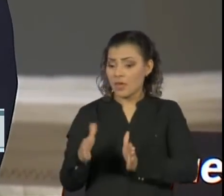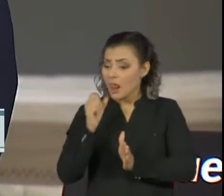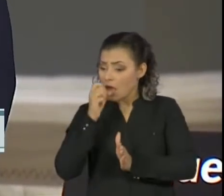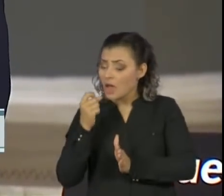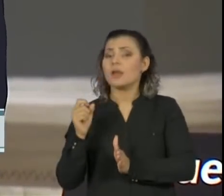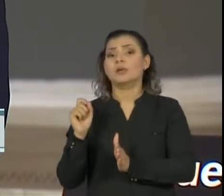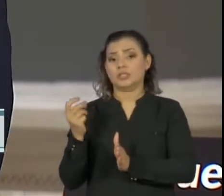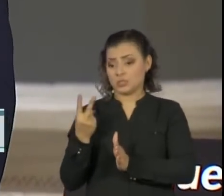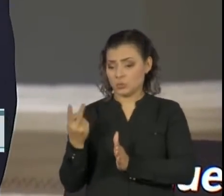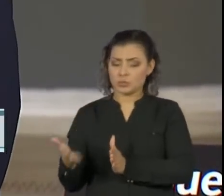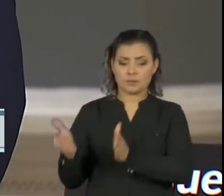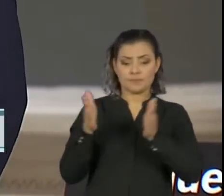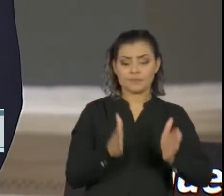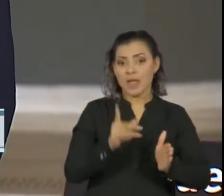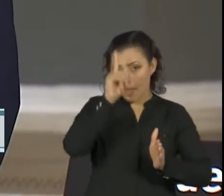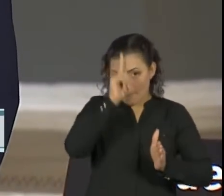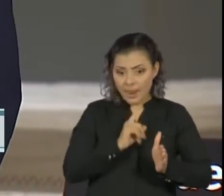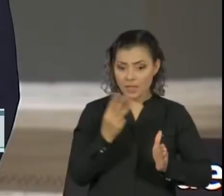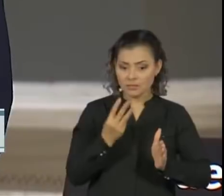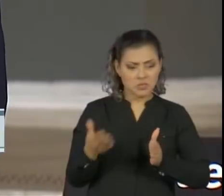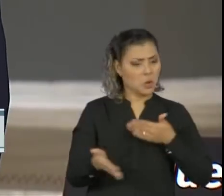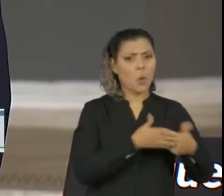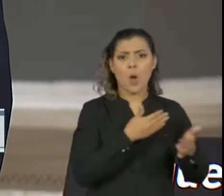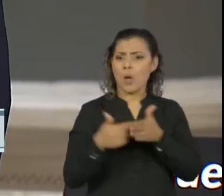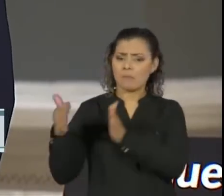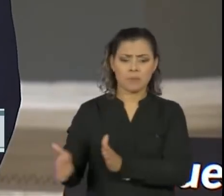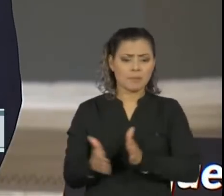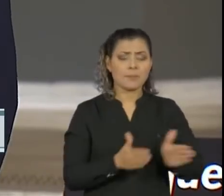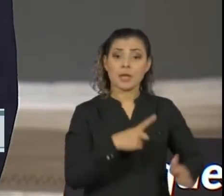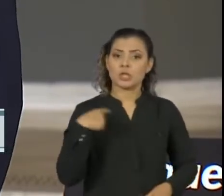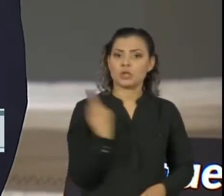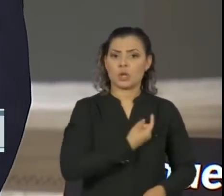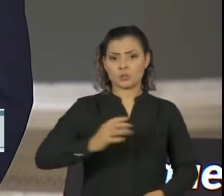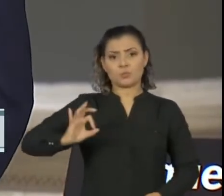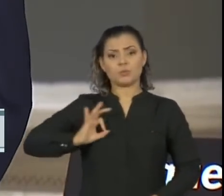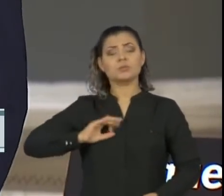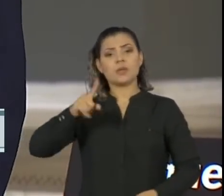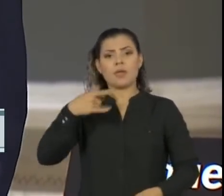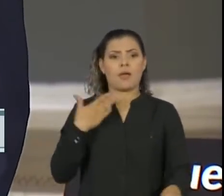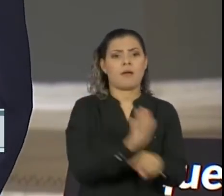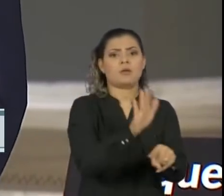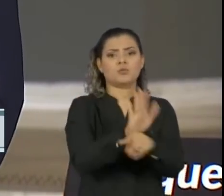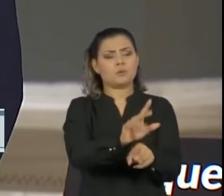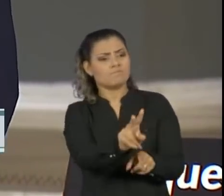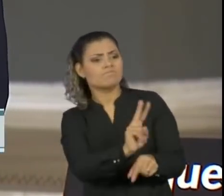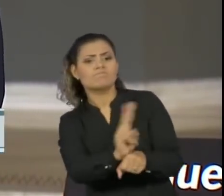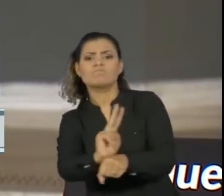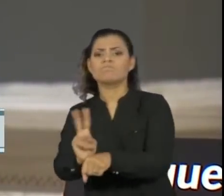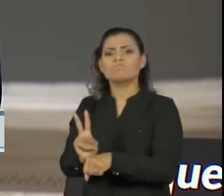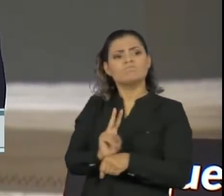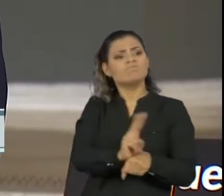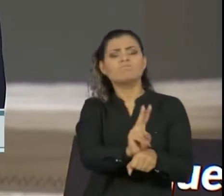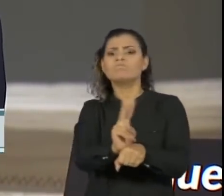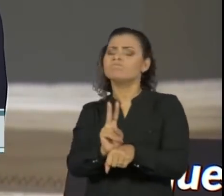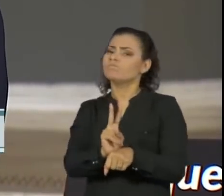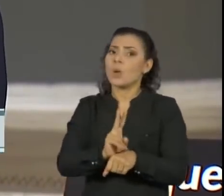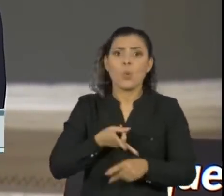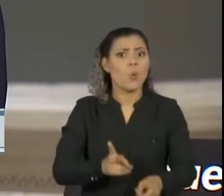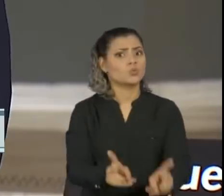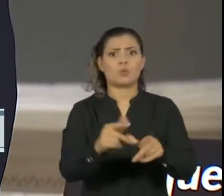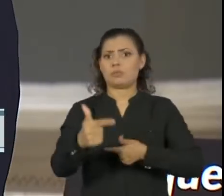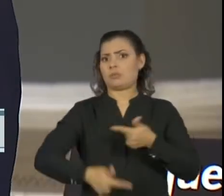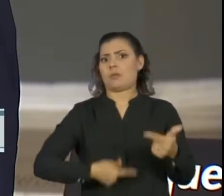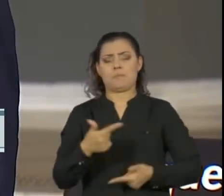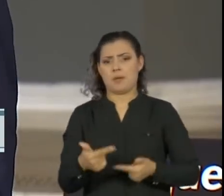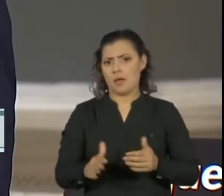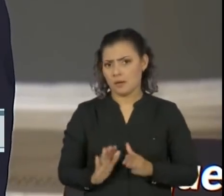amarela, o nosso papel é contribuir apoiando agentes e fiscais públicos.